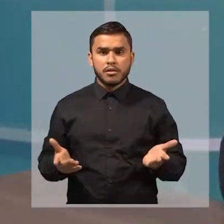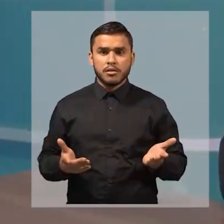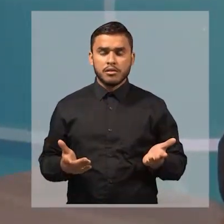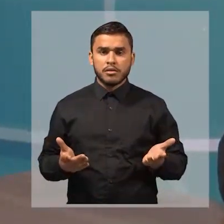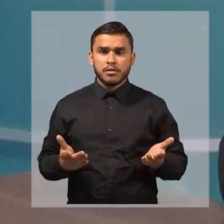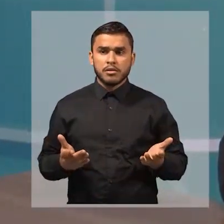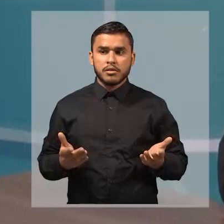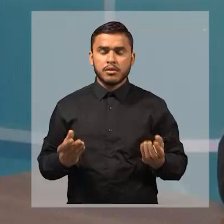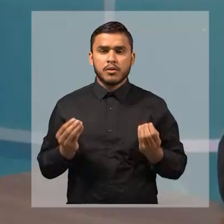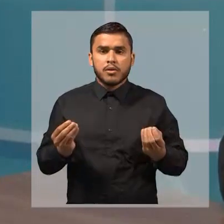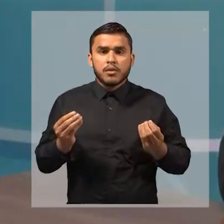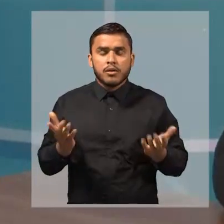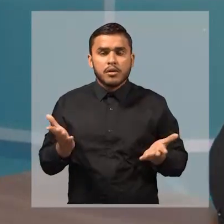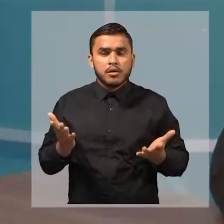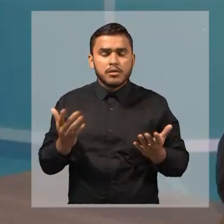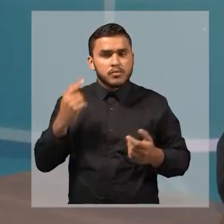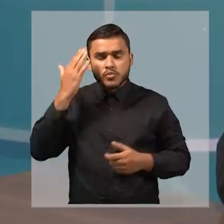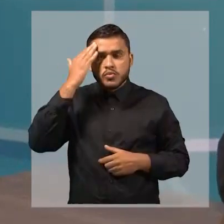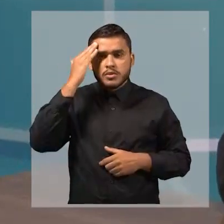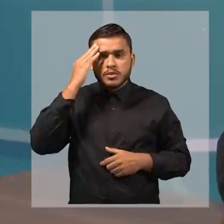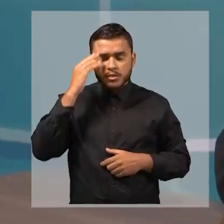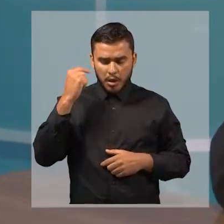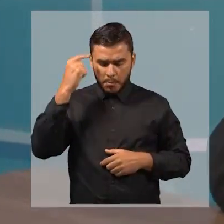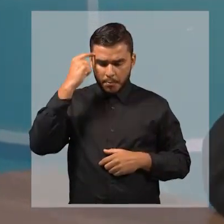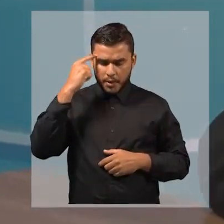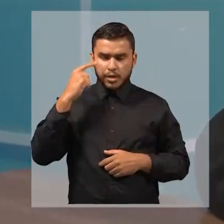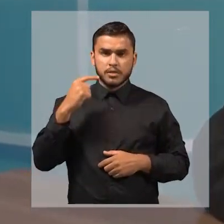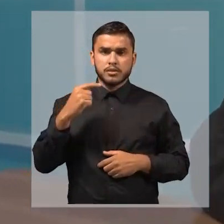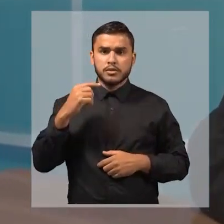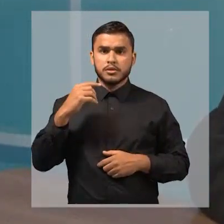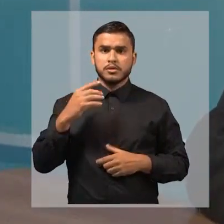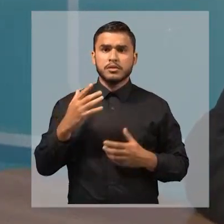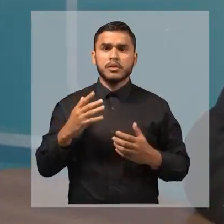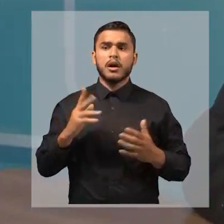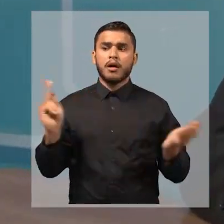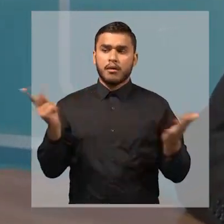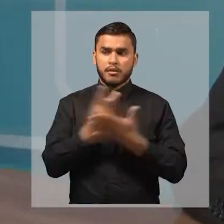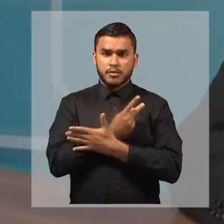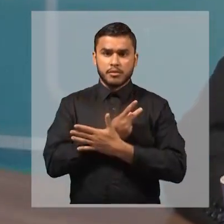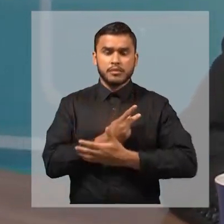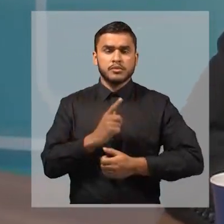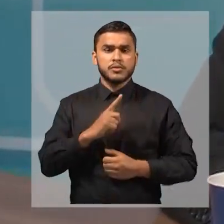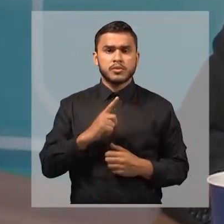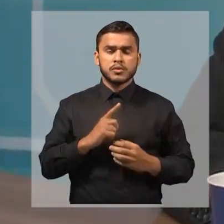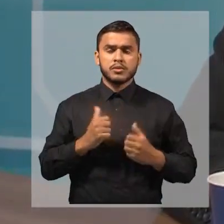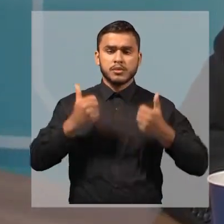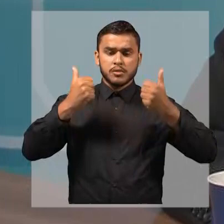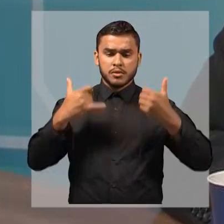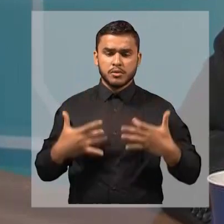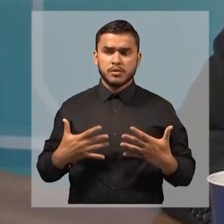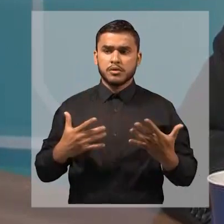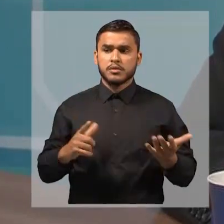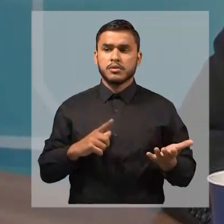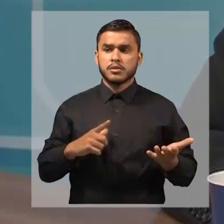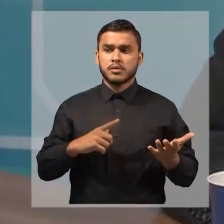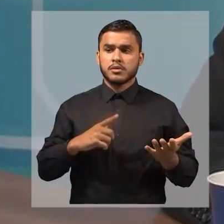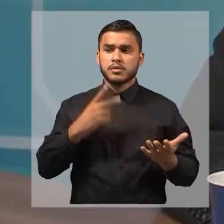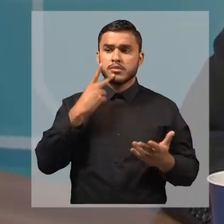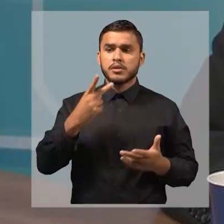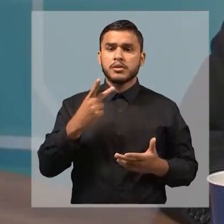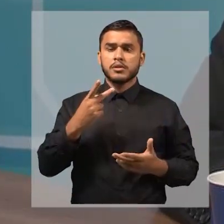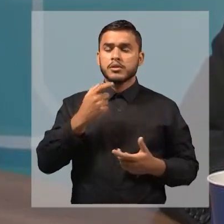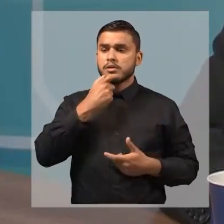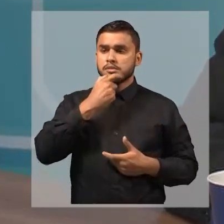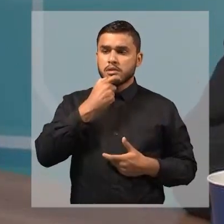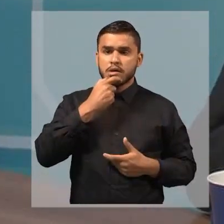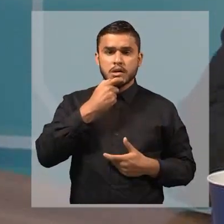filho do presidente é quem supre a presença dele numa reunião. Na reunião com o presidente. No dia que tomou posse, falou tupi, falou latim, falou não sei o quê,